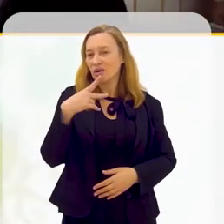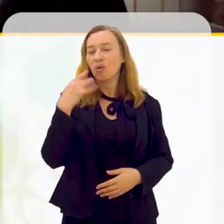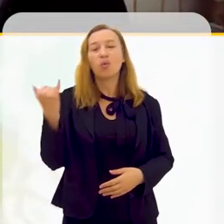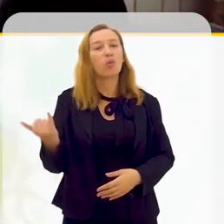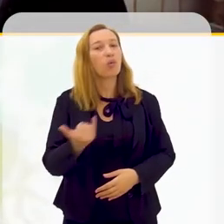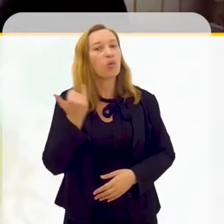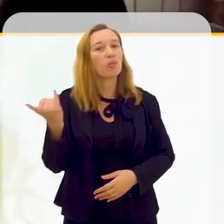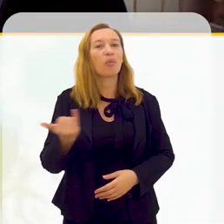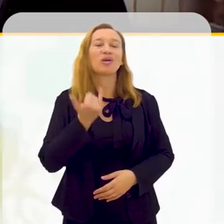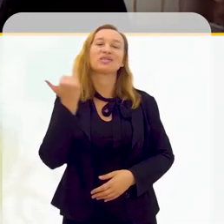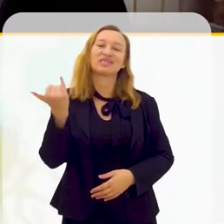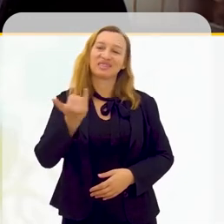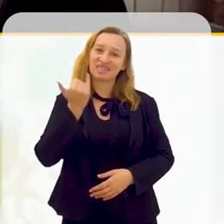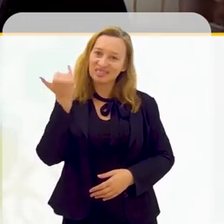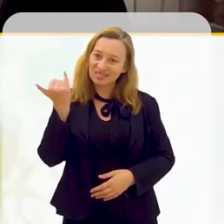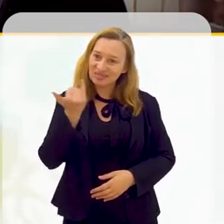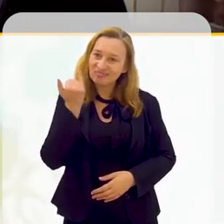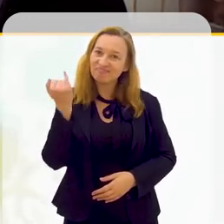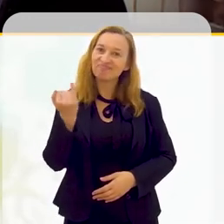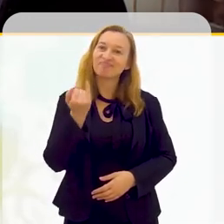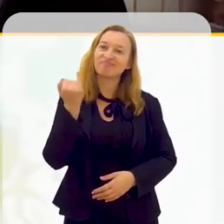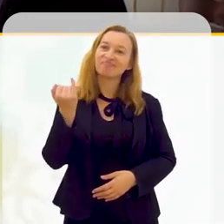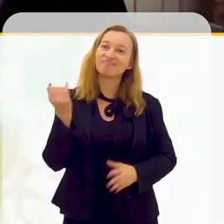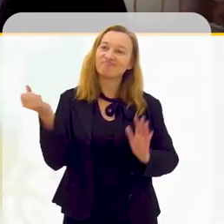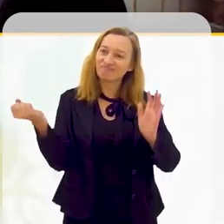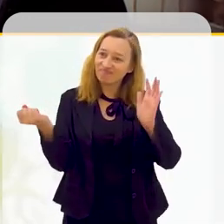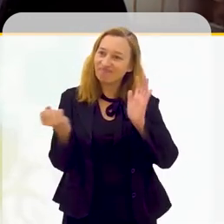é uma coisa que você falou super importante